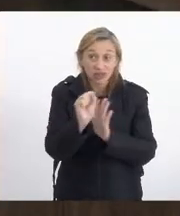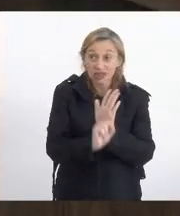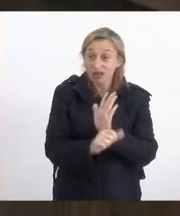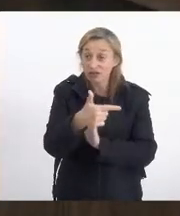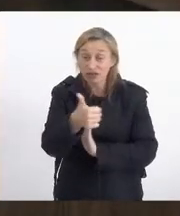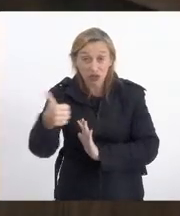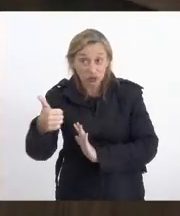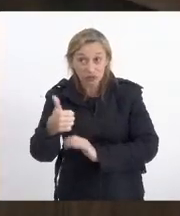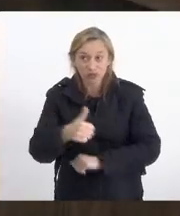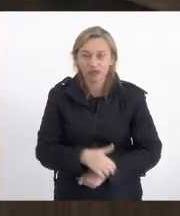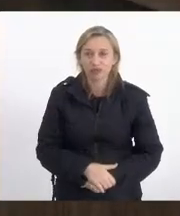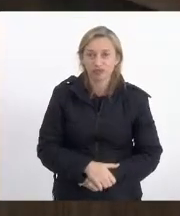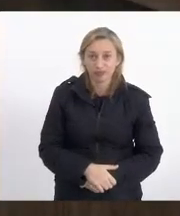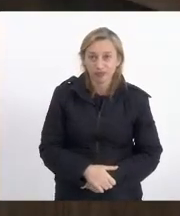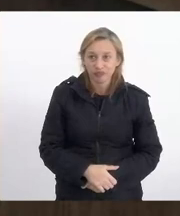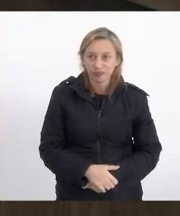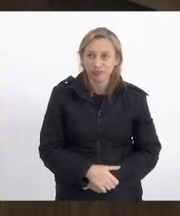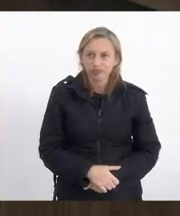Senhores,